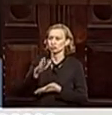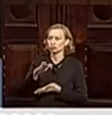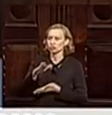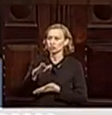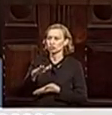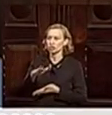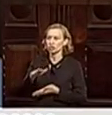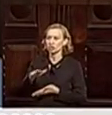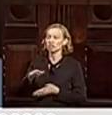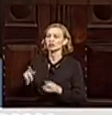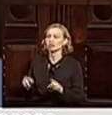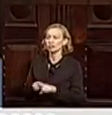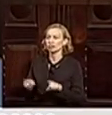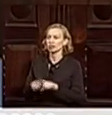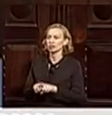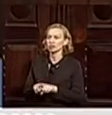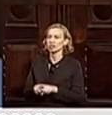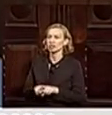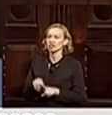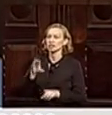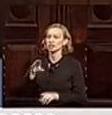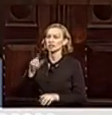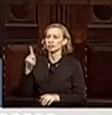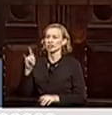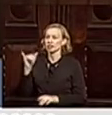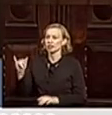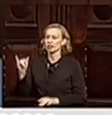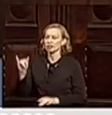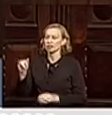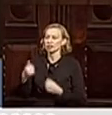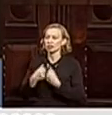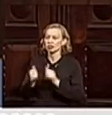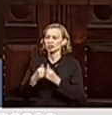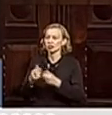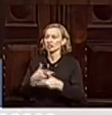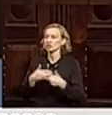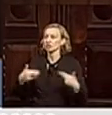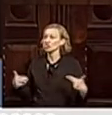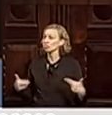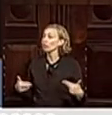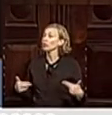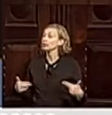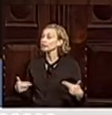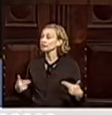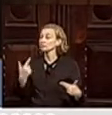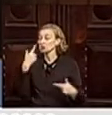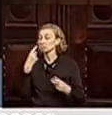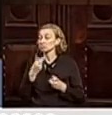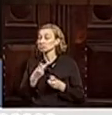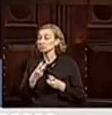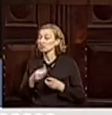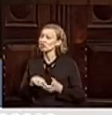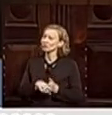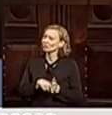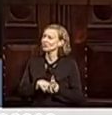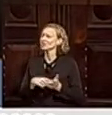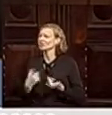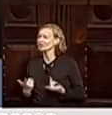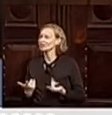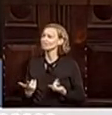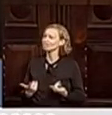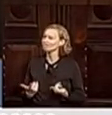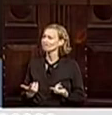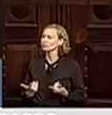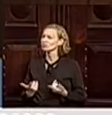para aprofundar as investigações sobre esses esquemas, mas também para fazer a leitura de como esses